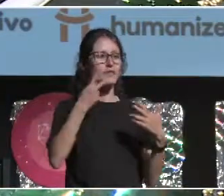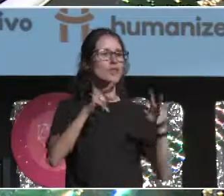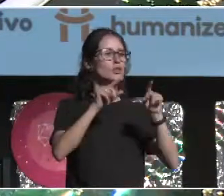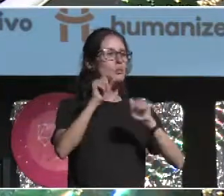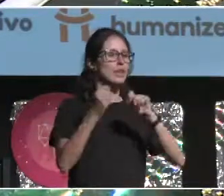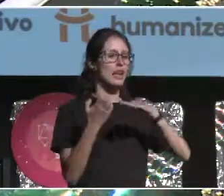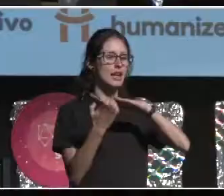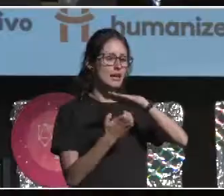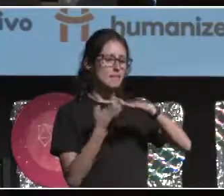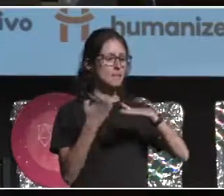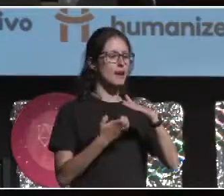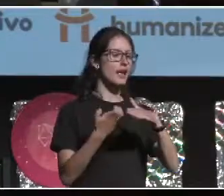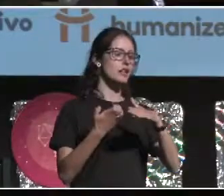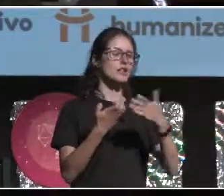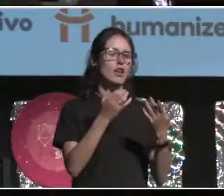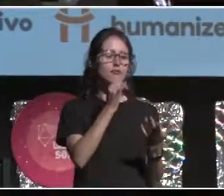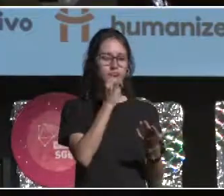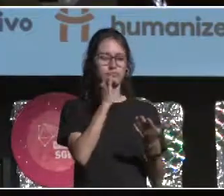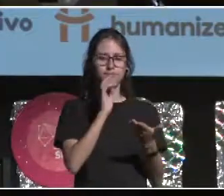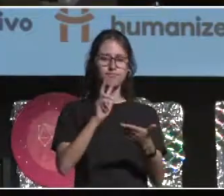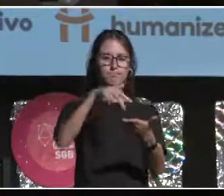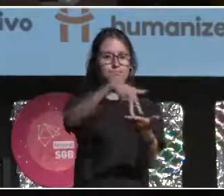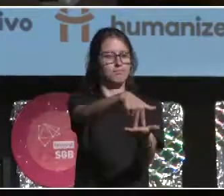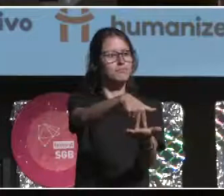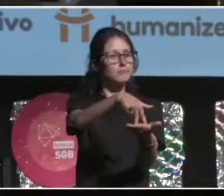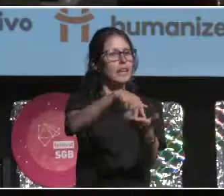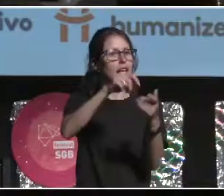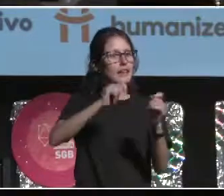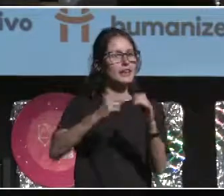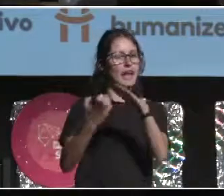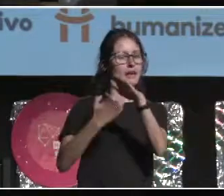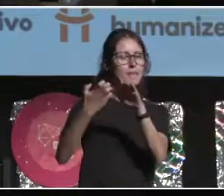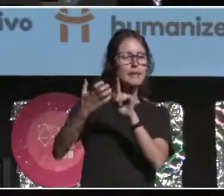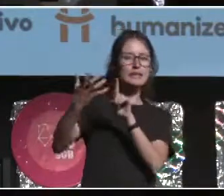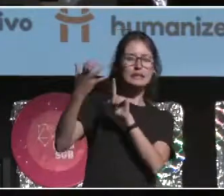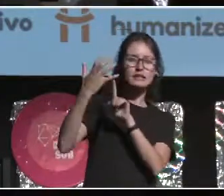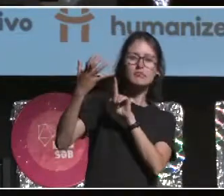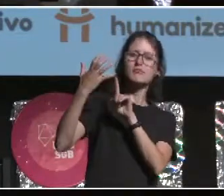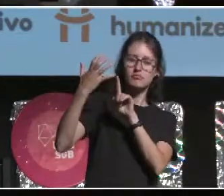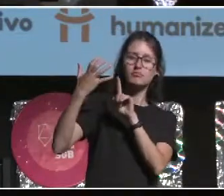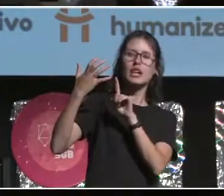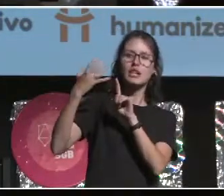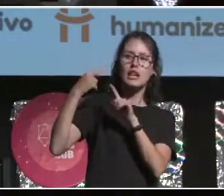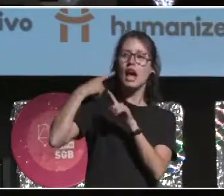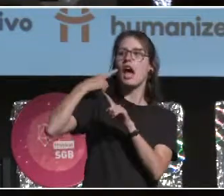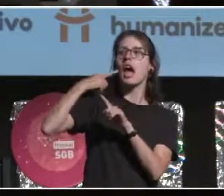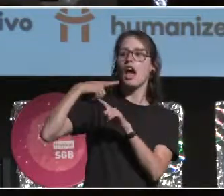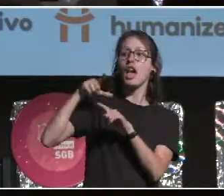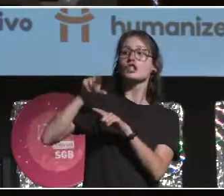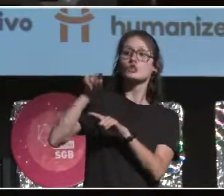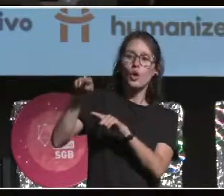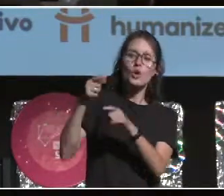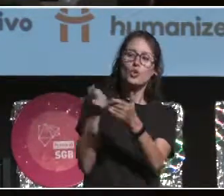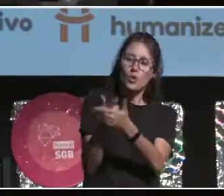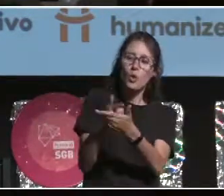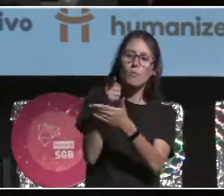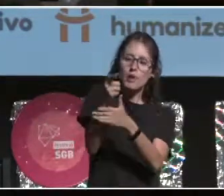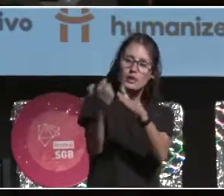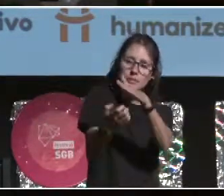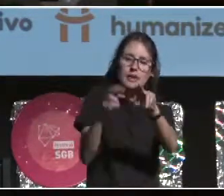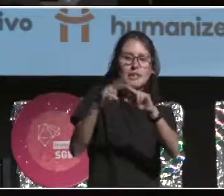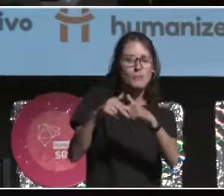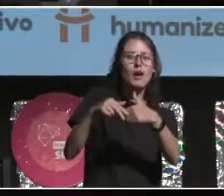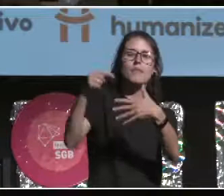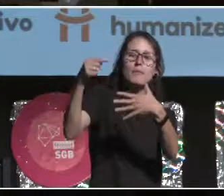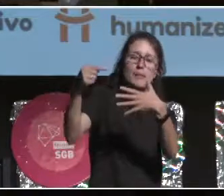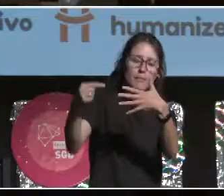ativista, que pode também nos influenciar, olhar para isso mais, sabe? E escolher essa empresa para a gente consumir. Bom, eu sou